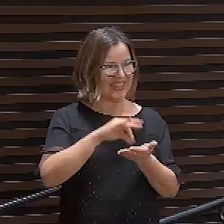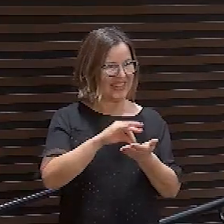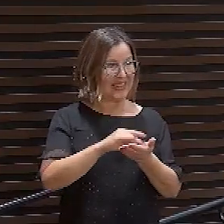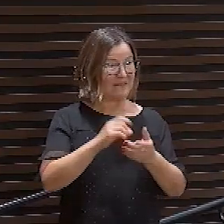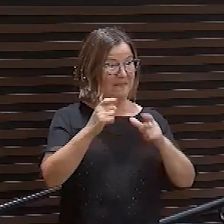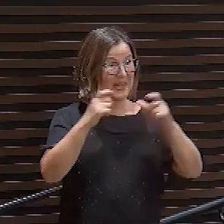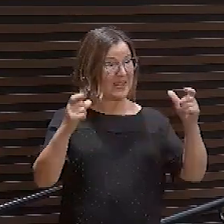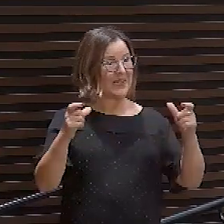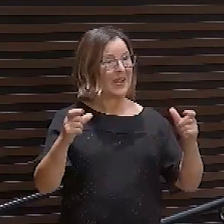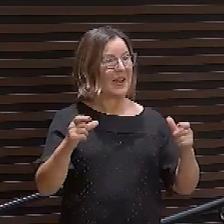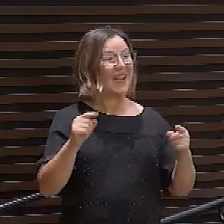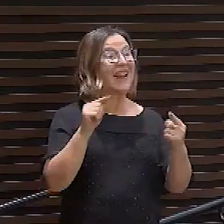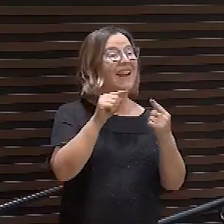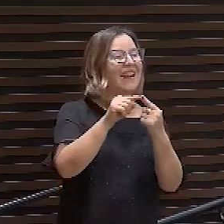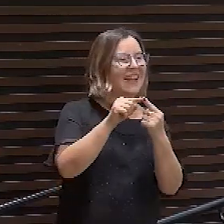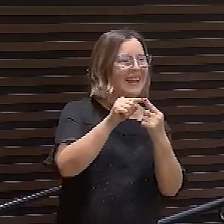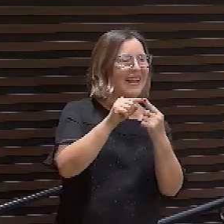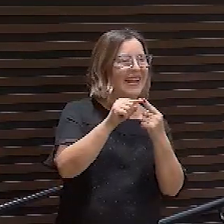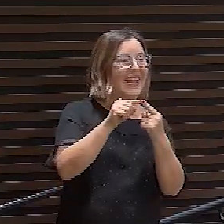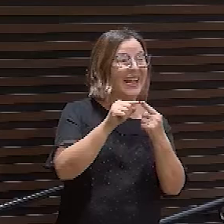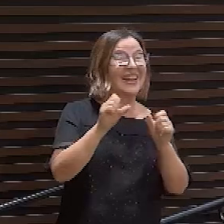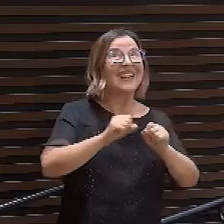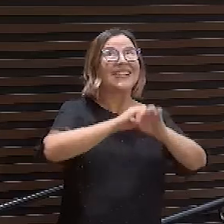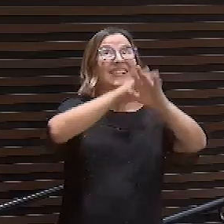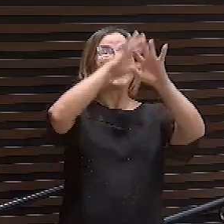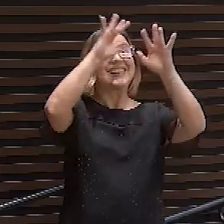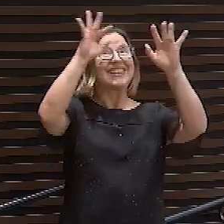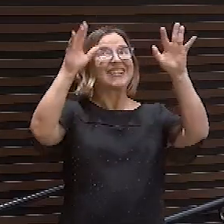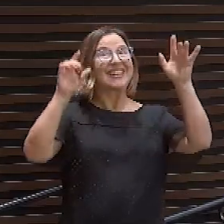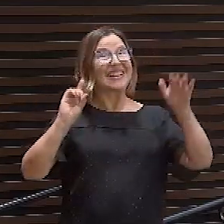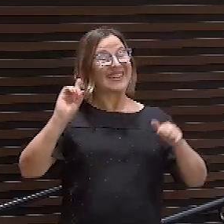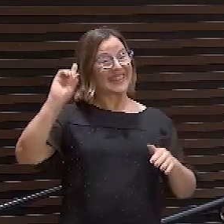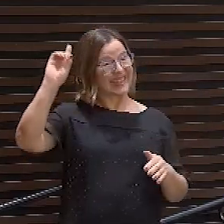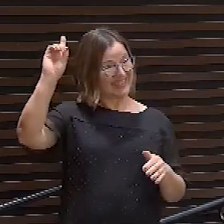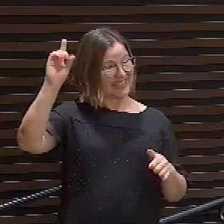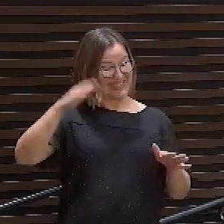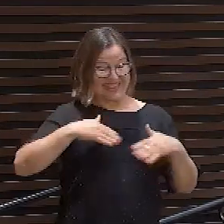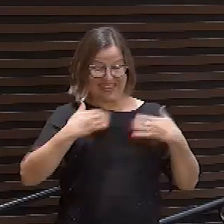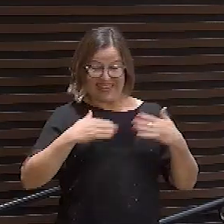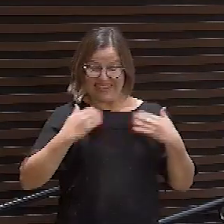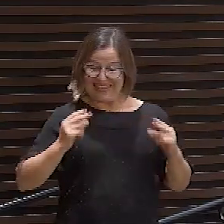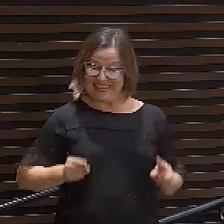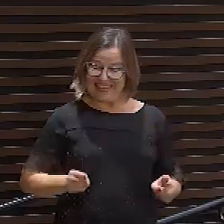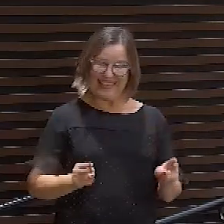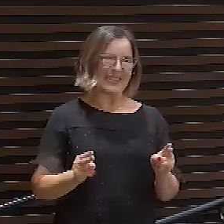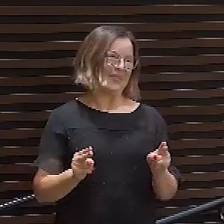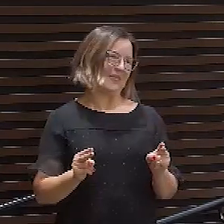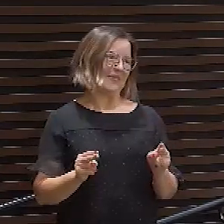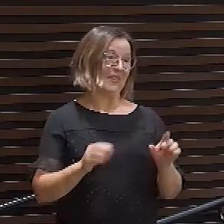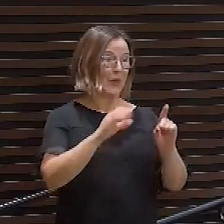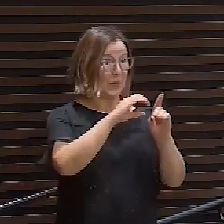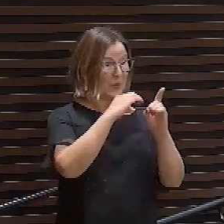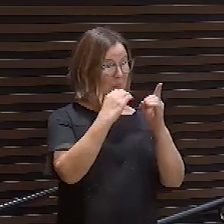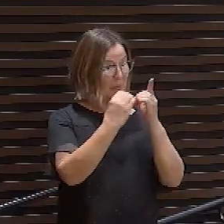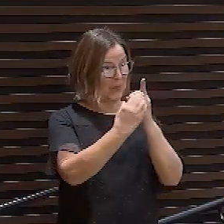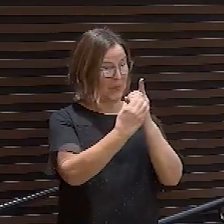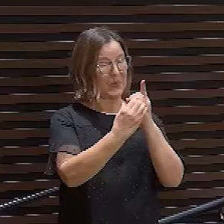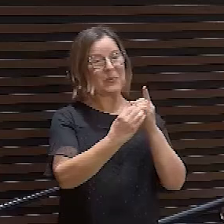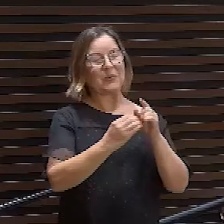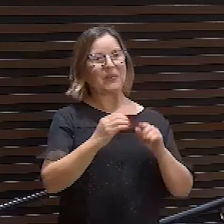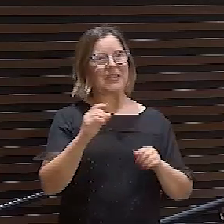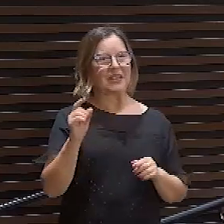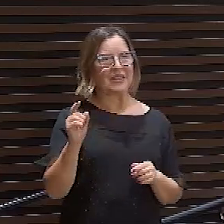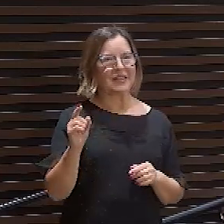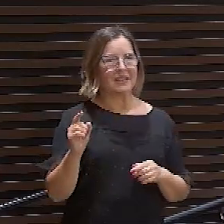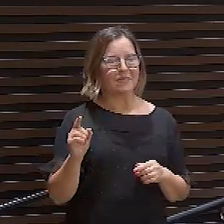Glorificar a Deus e gozá-lo para sempre. A reunião da igreja não é um